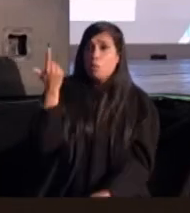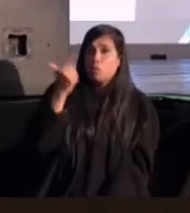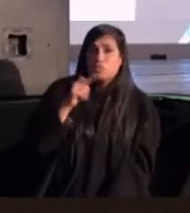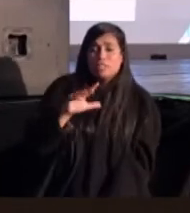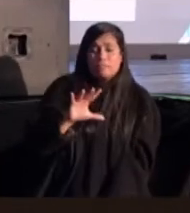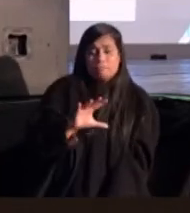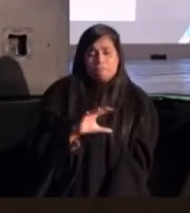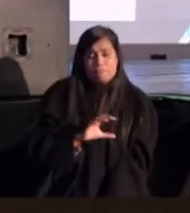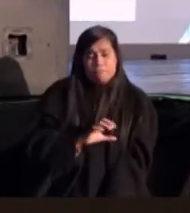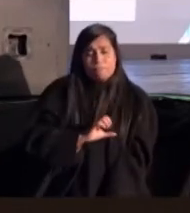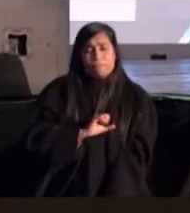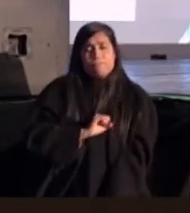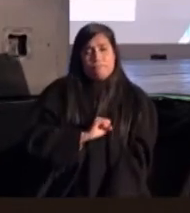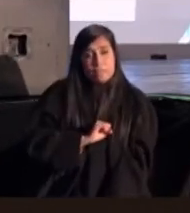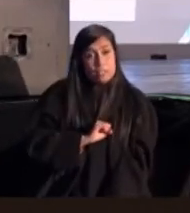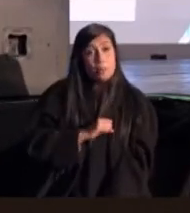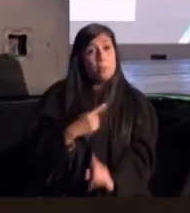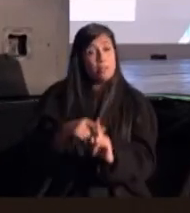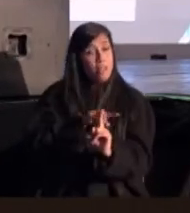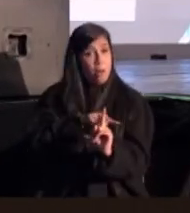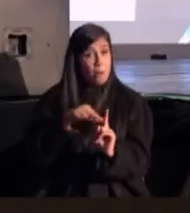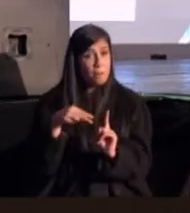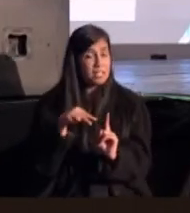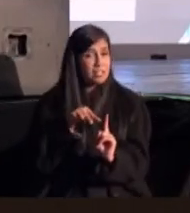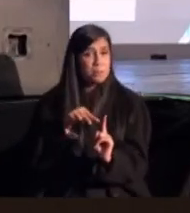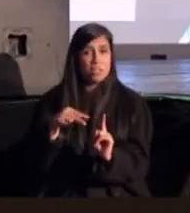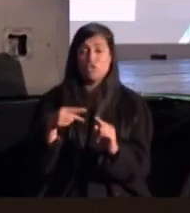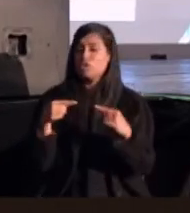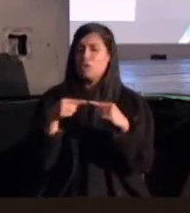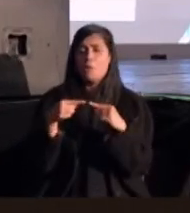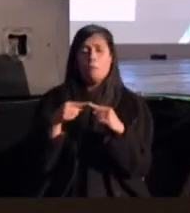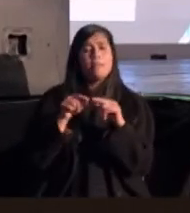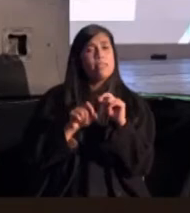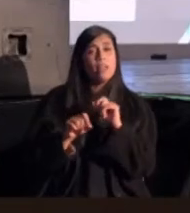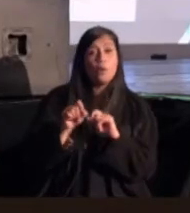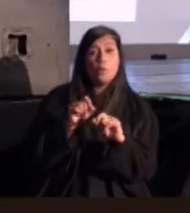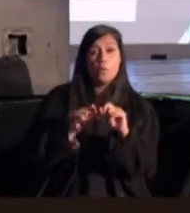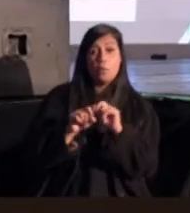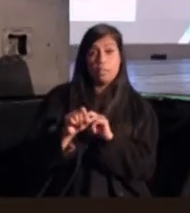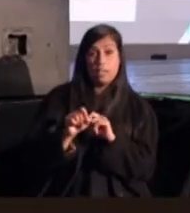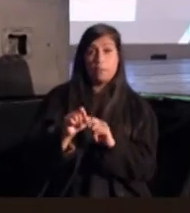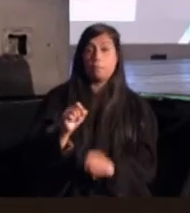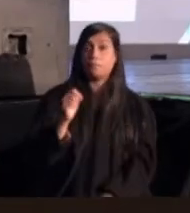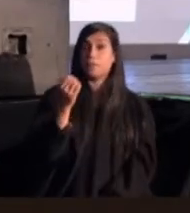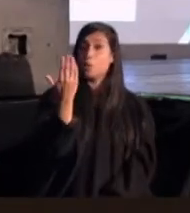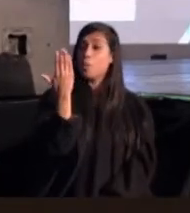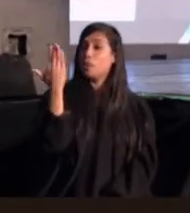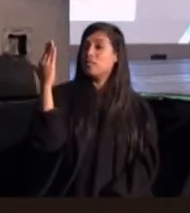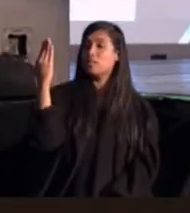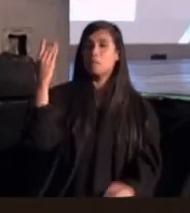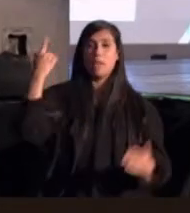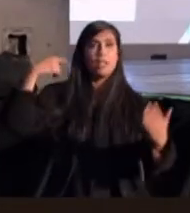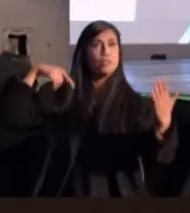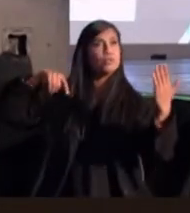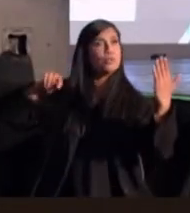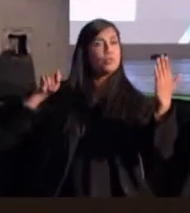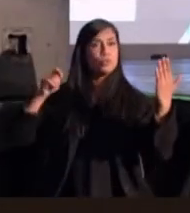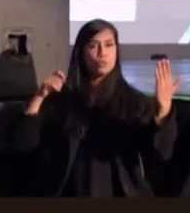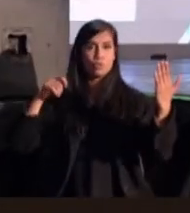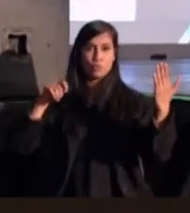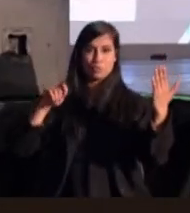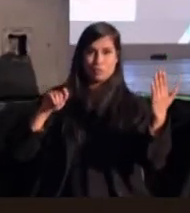a partir de uma perspectiva que tem muito mais relação com o espelho de Oxum do que com o espelho de